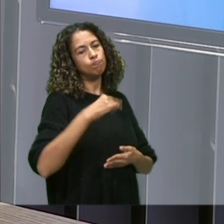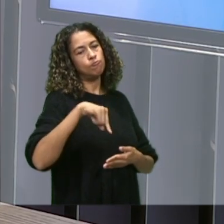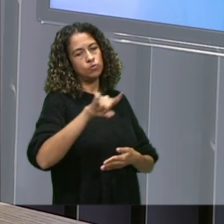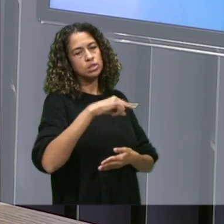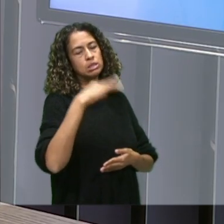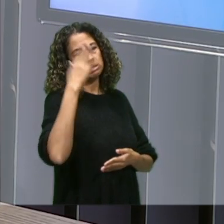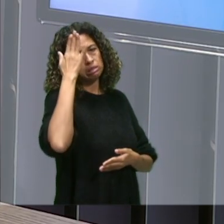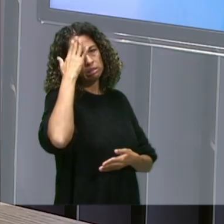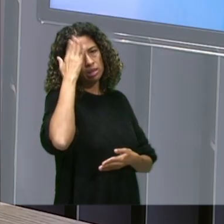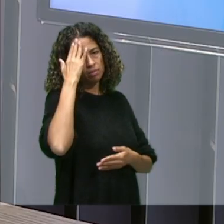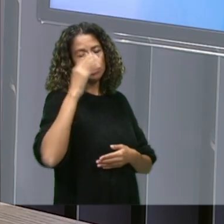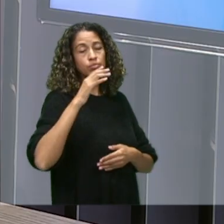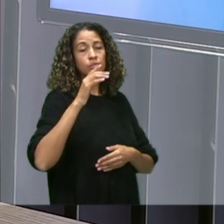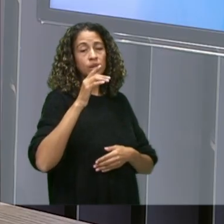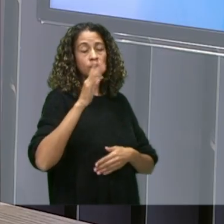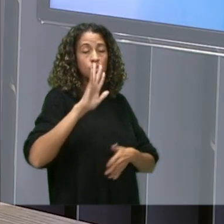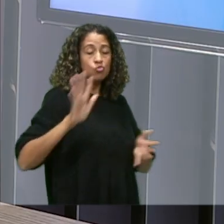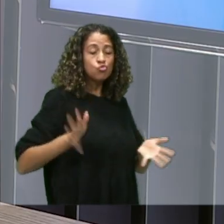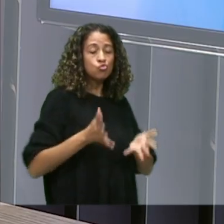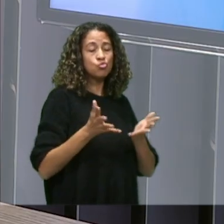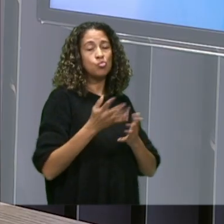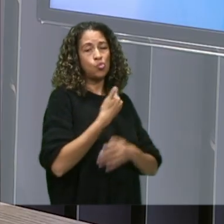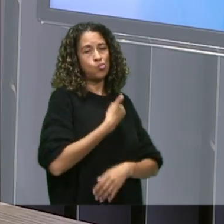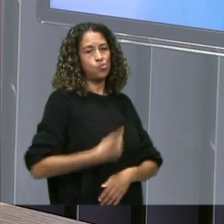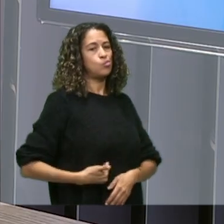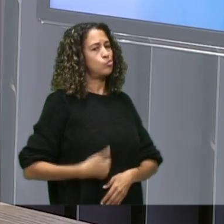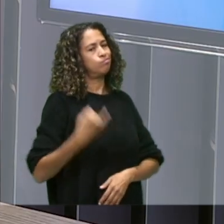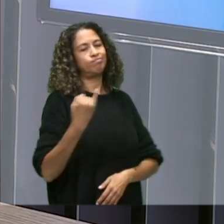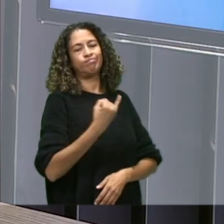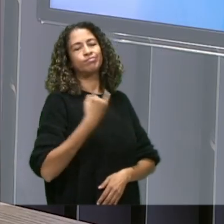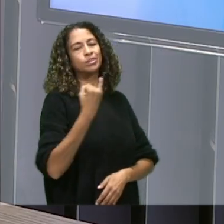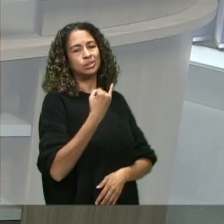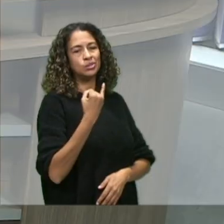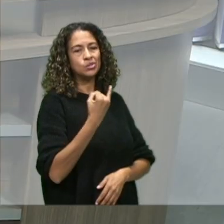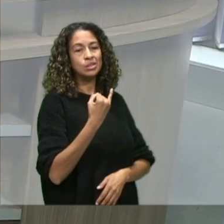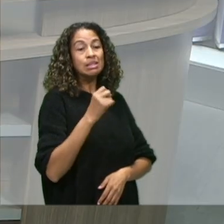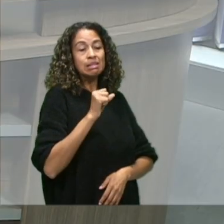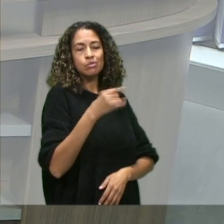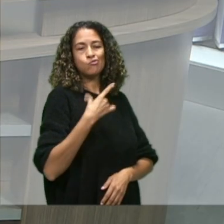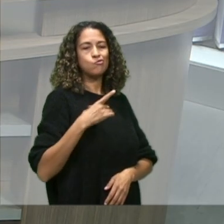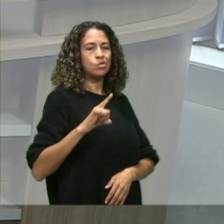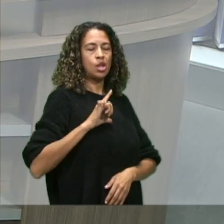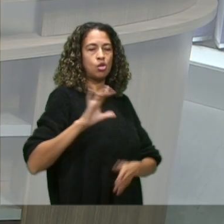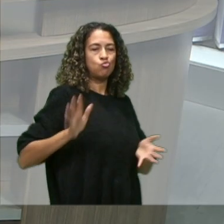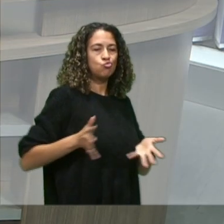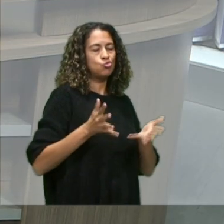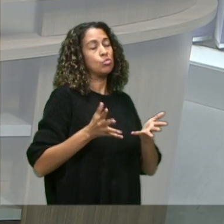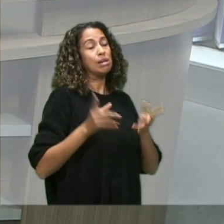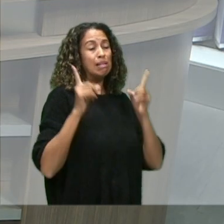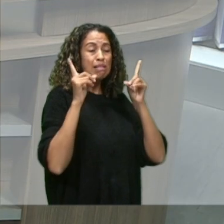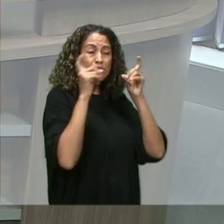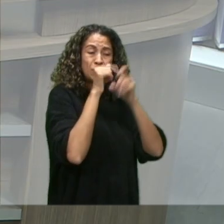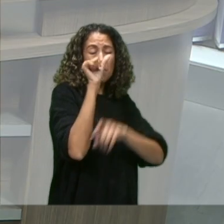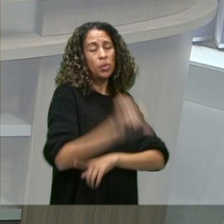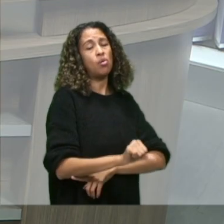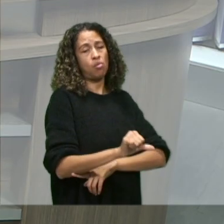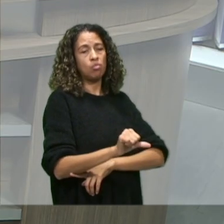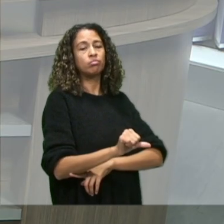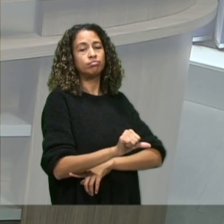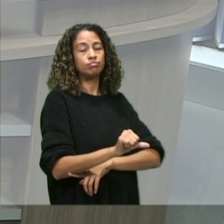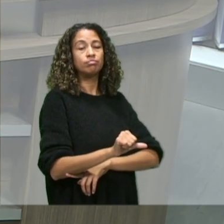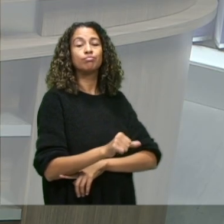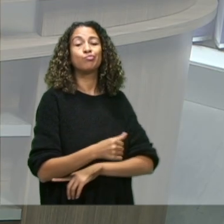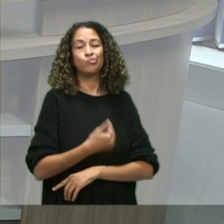que o incentivo público é essencial, né? Sem o incentivo público fica muito mais difícil, né?